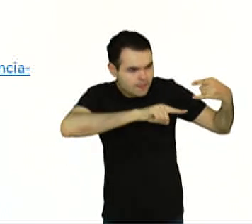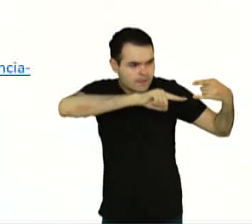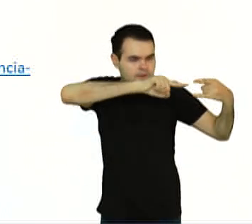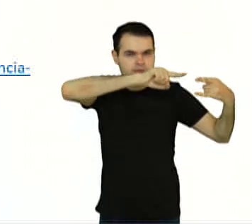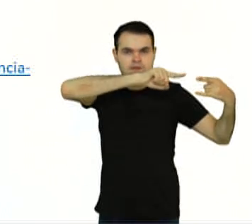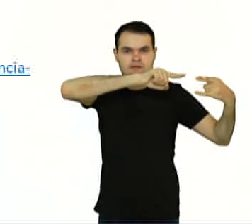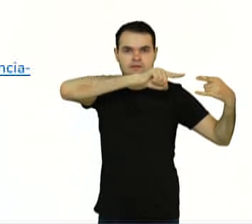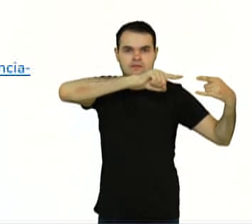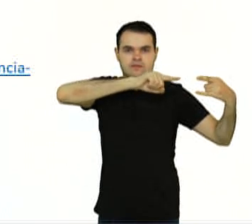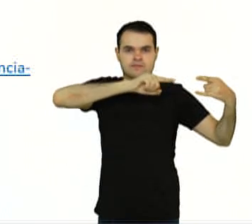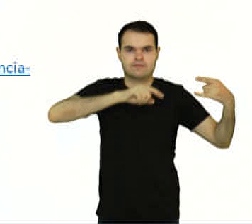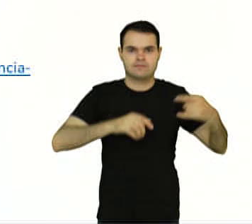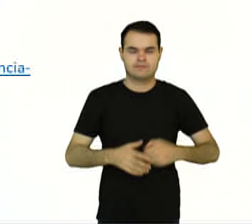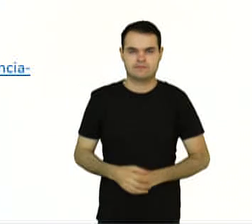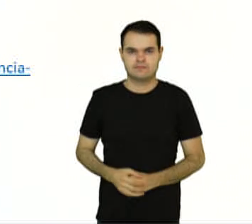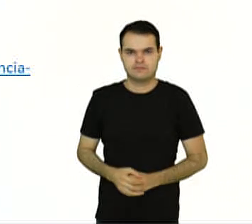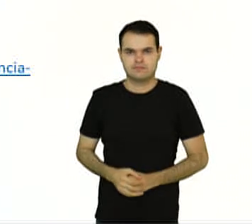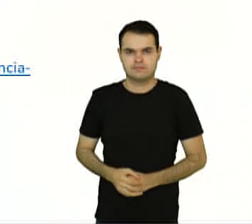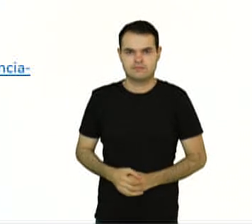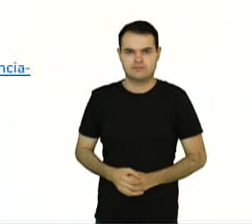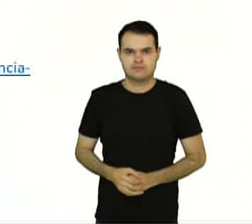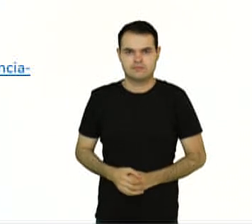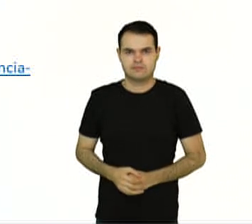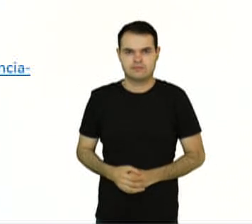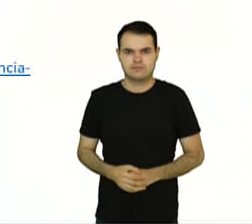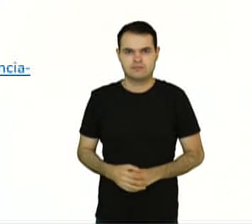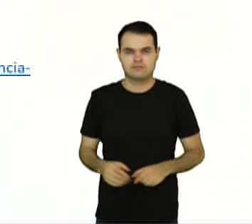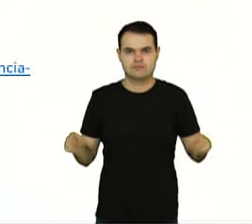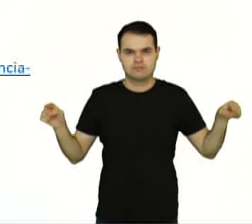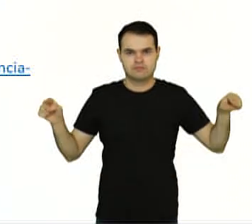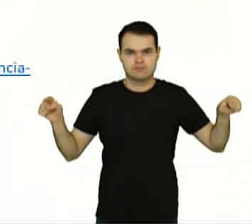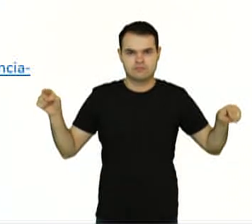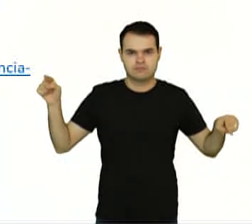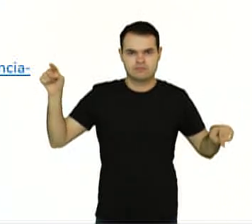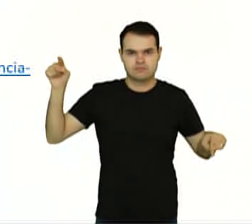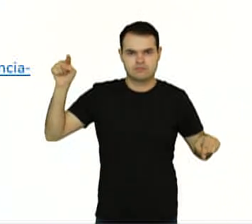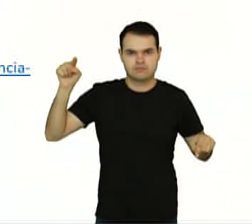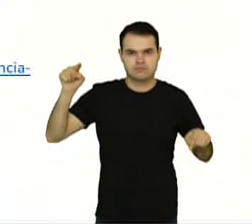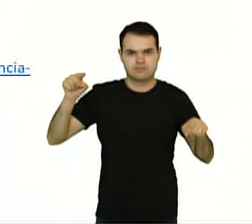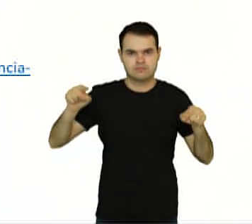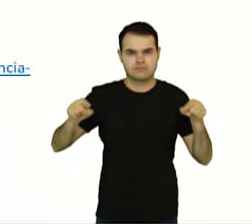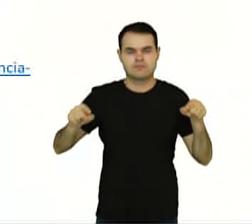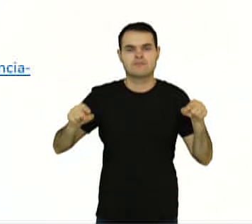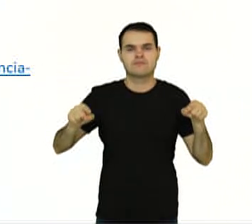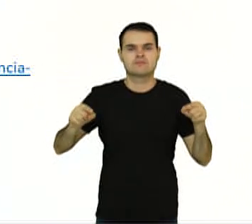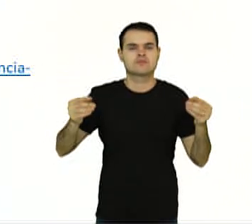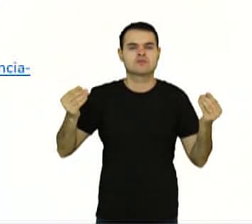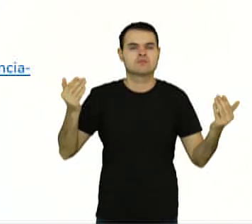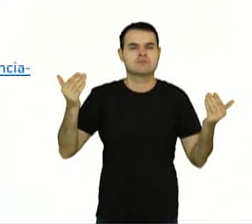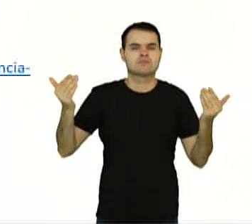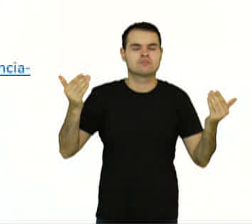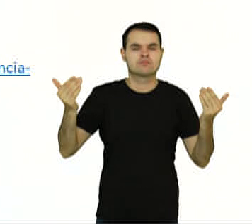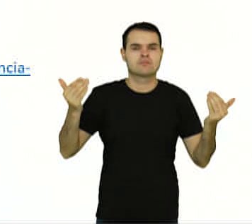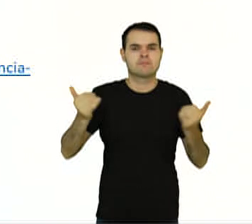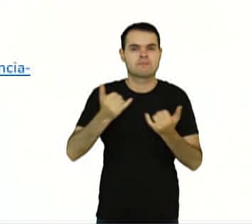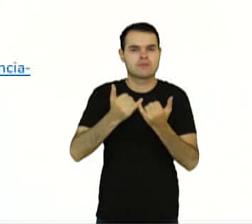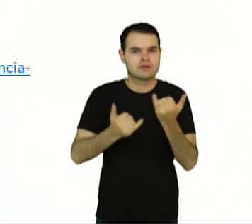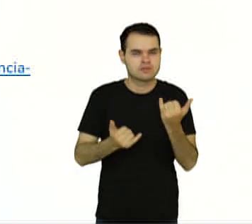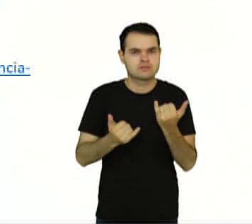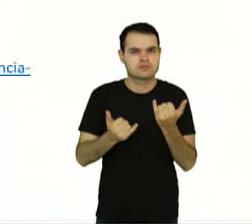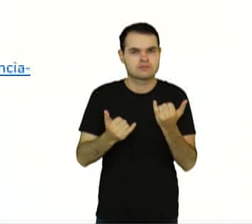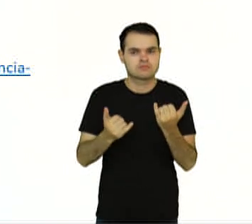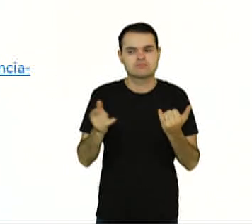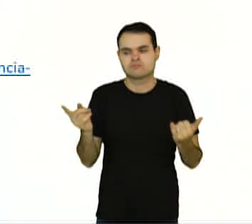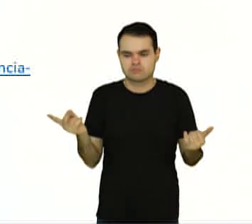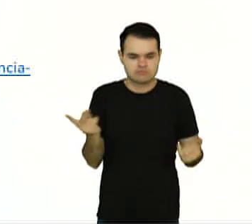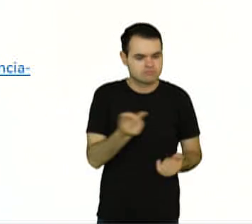delas. Olha a amplitude que você vai ter do ponto 1. Comparado com a amplitude do ponto 2, é como se você somasse